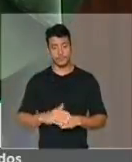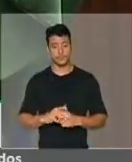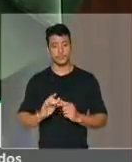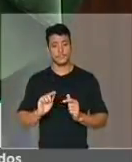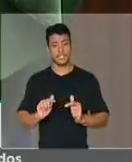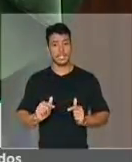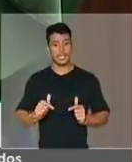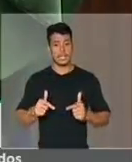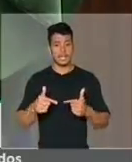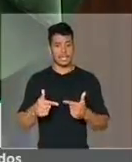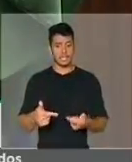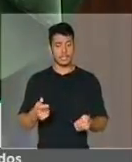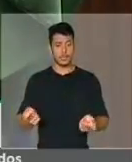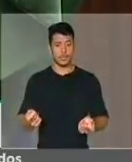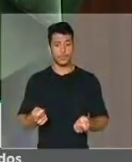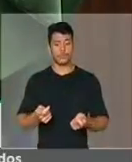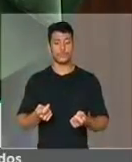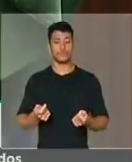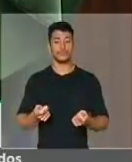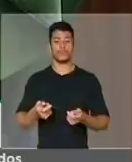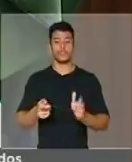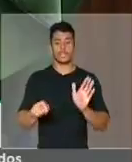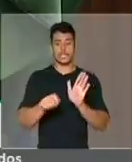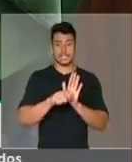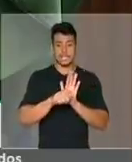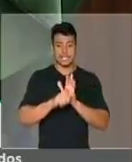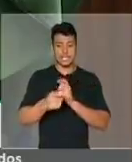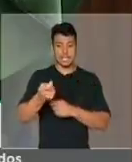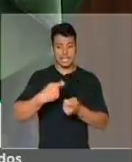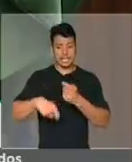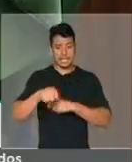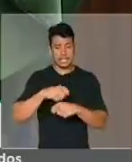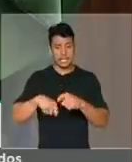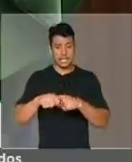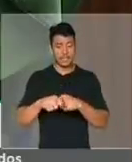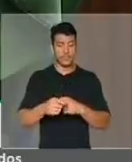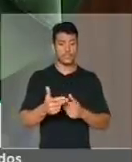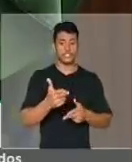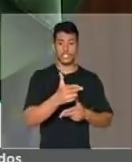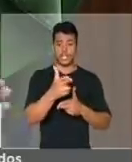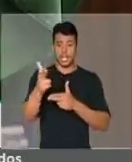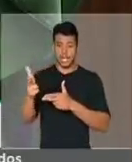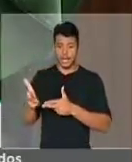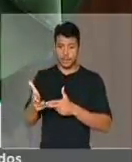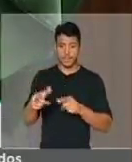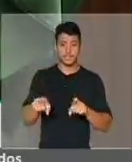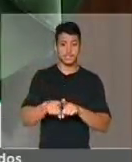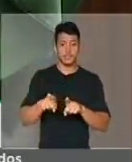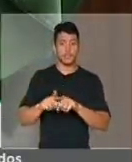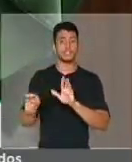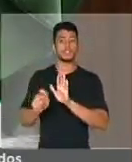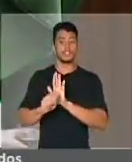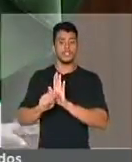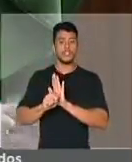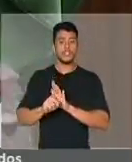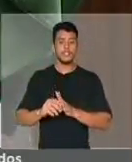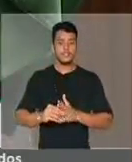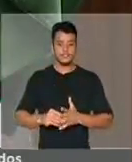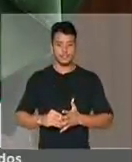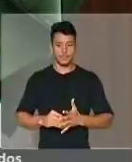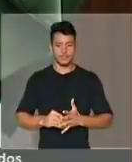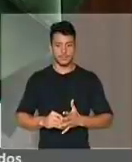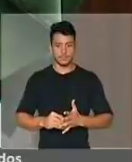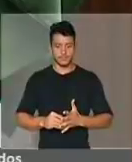as operações contra o tráfico internacional e interestadual de armas e drogas. É a última